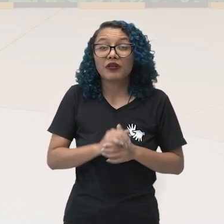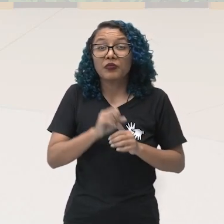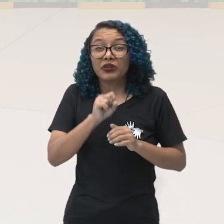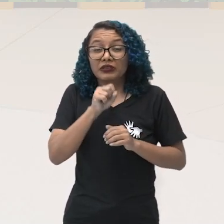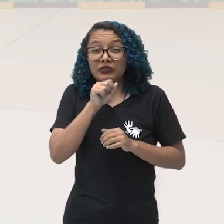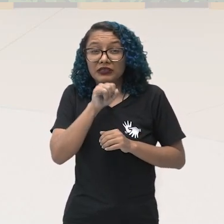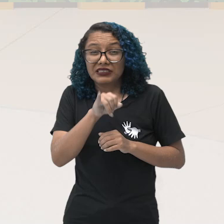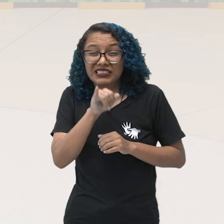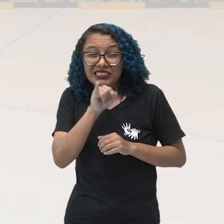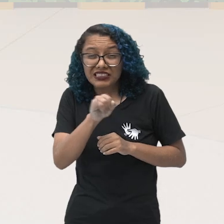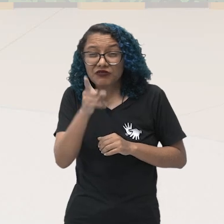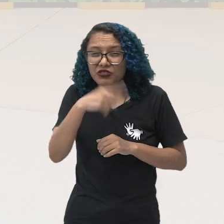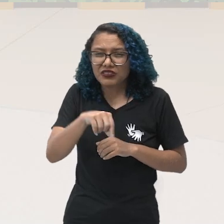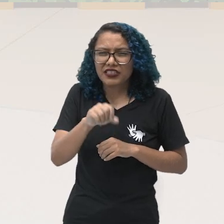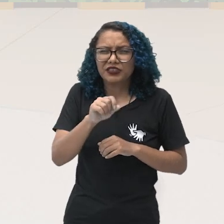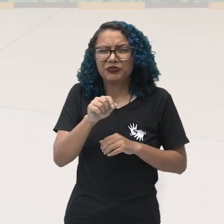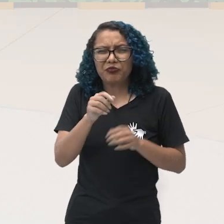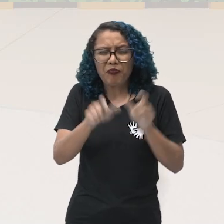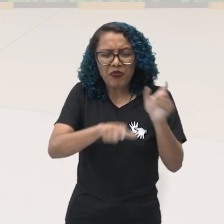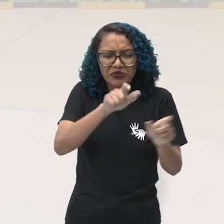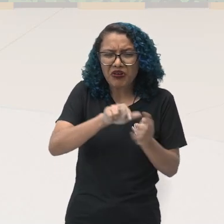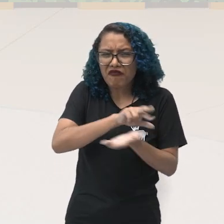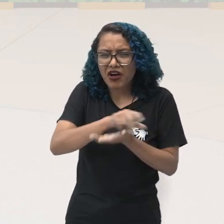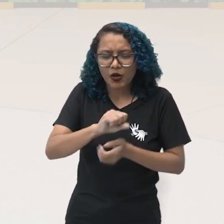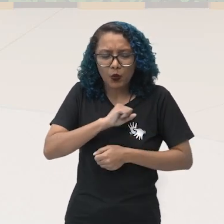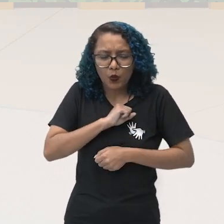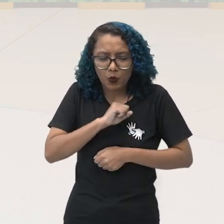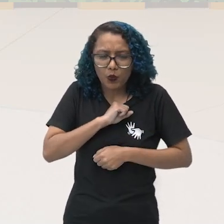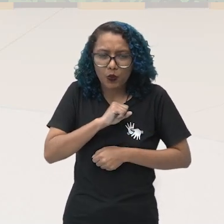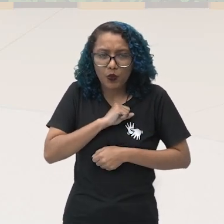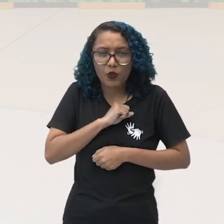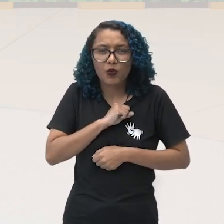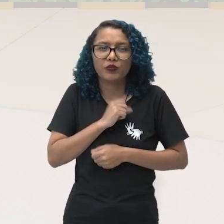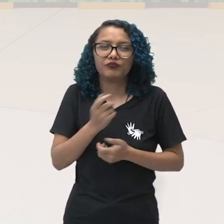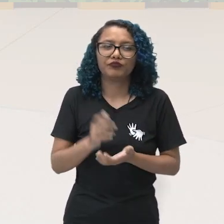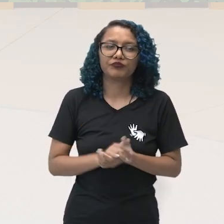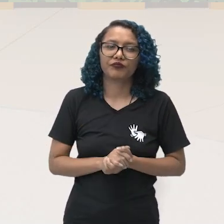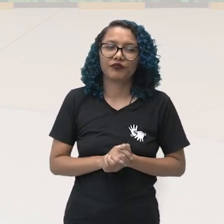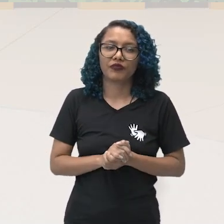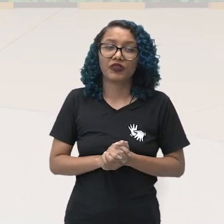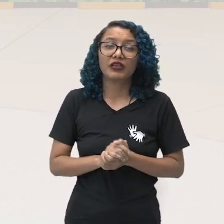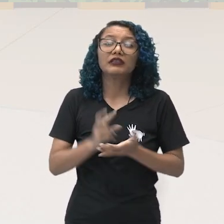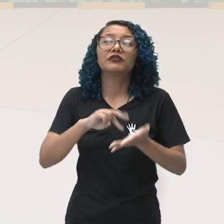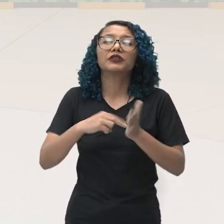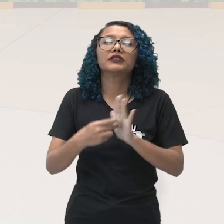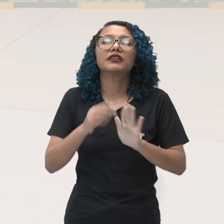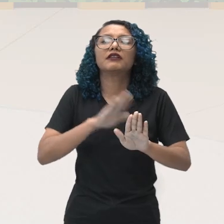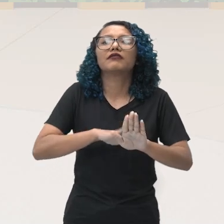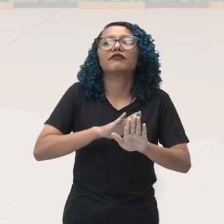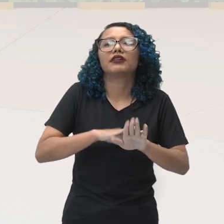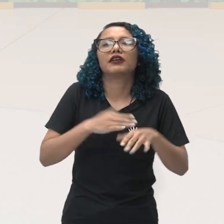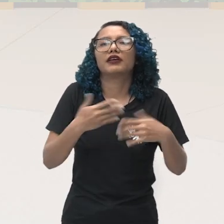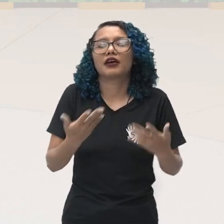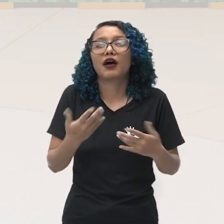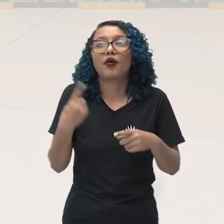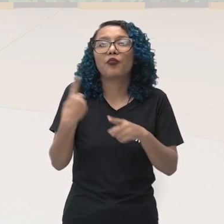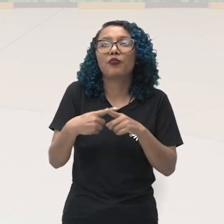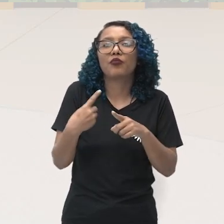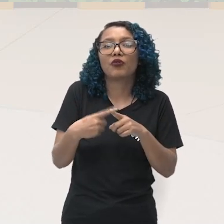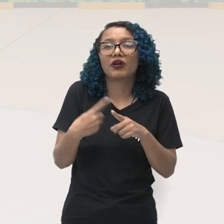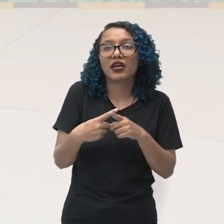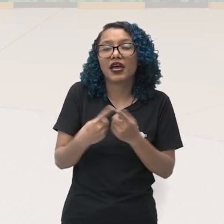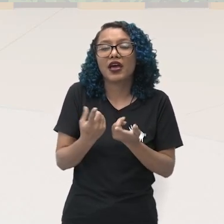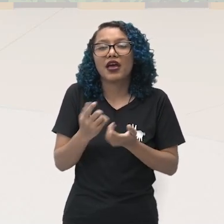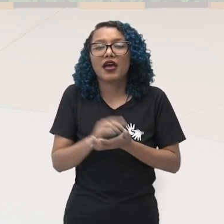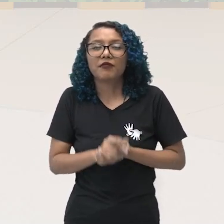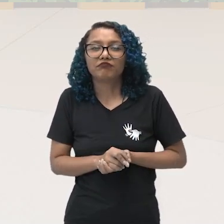tossindo não é coincidência. É exatamente porque nós estamos sendo contaminados pela fumaça. E